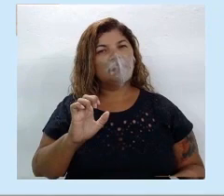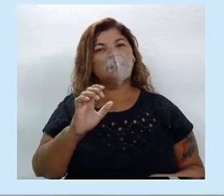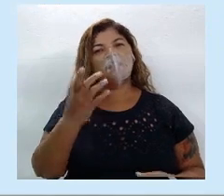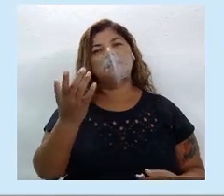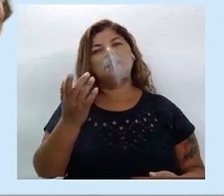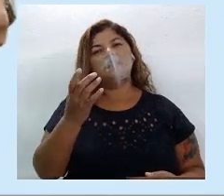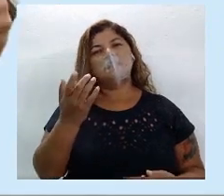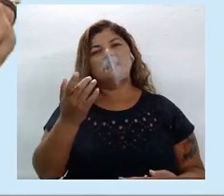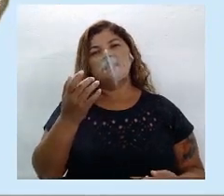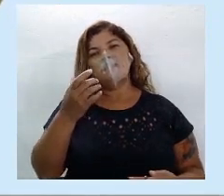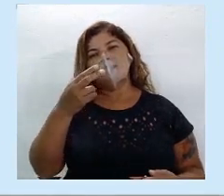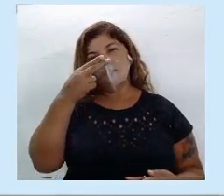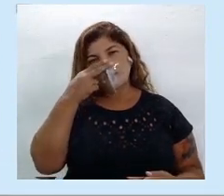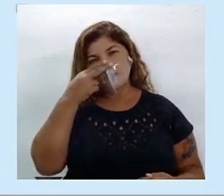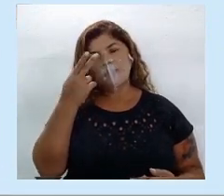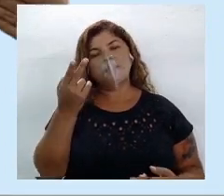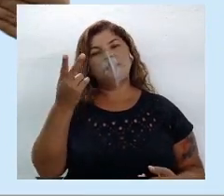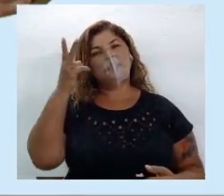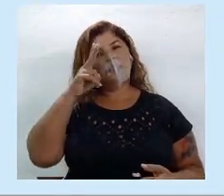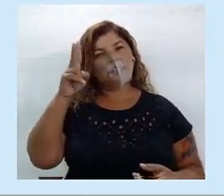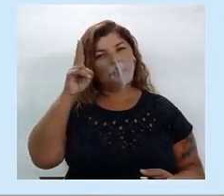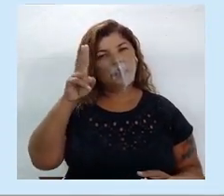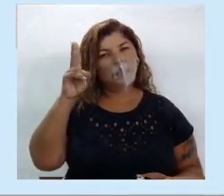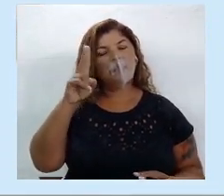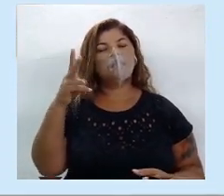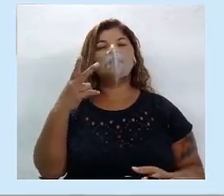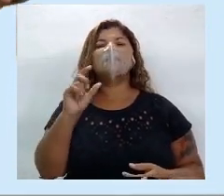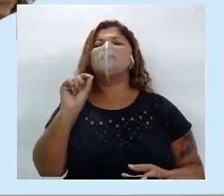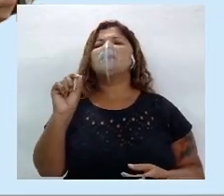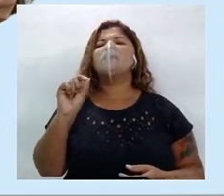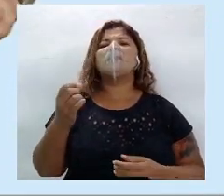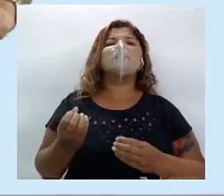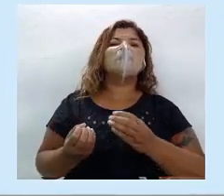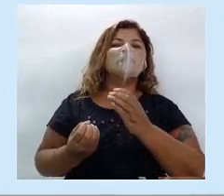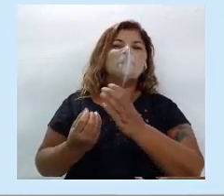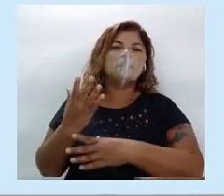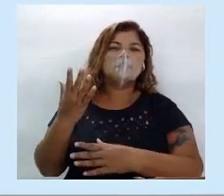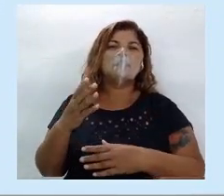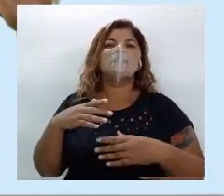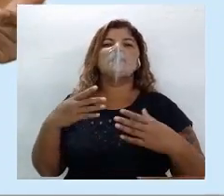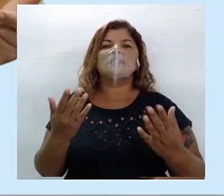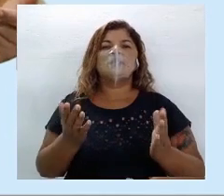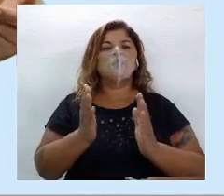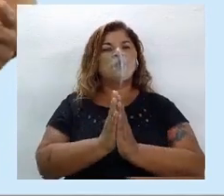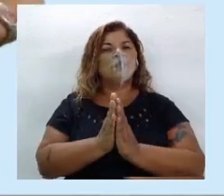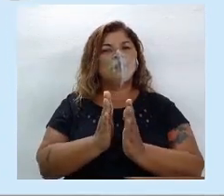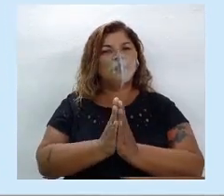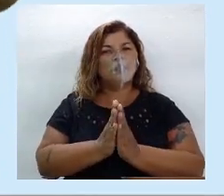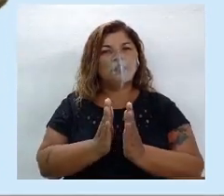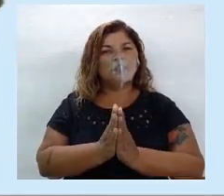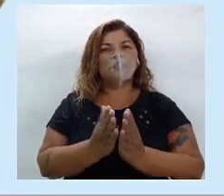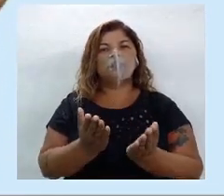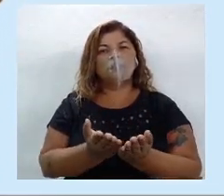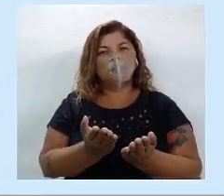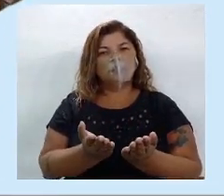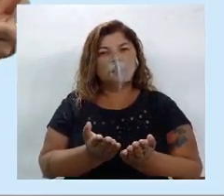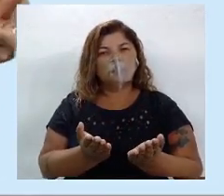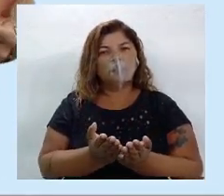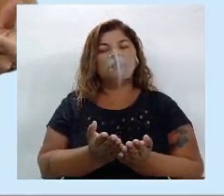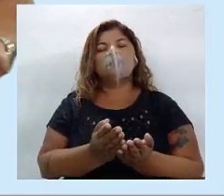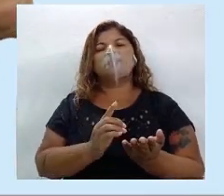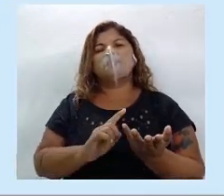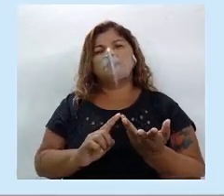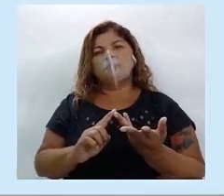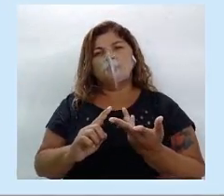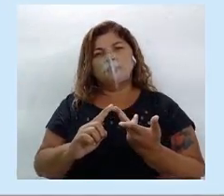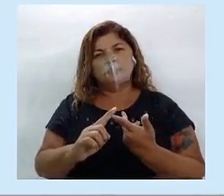fé evangélica, da fé protestante, sua história, seu fundador, o culto, seus